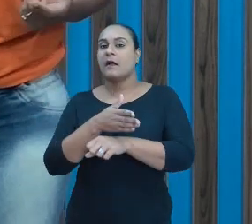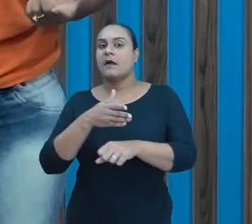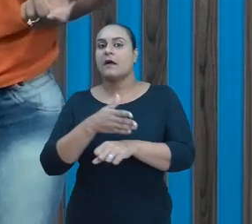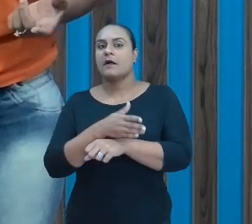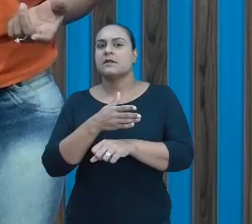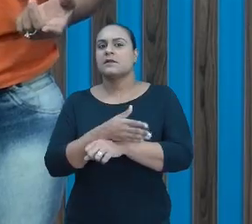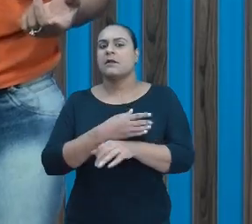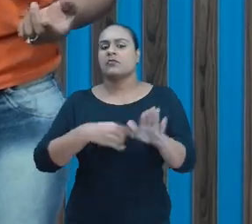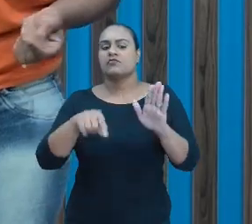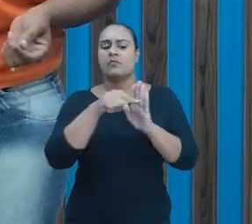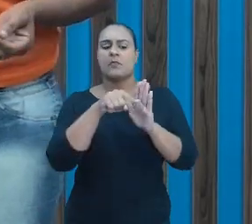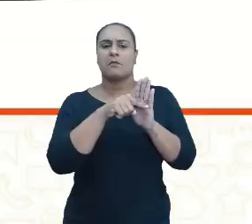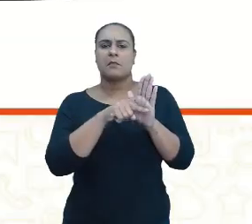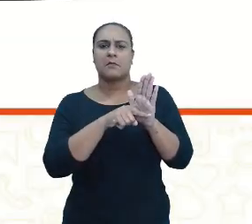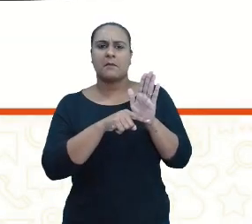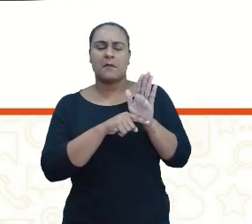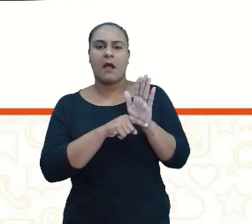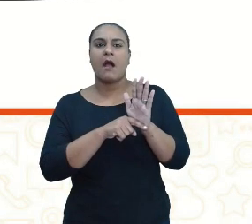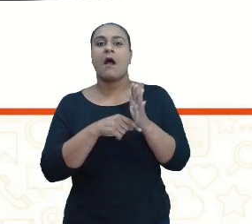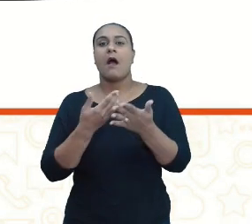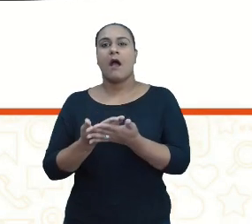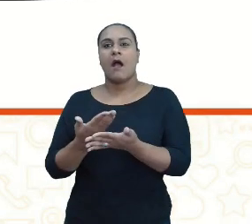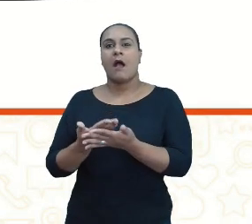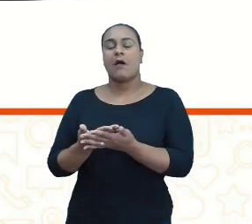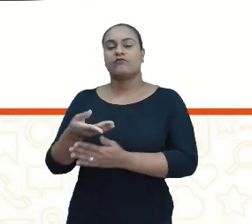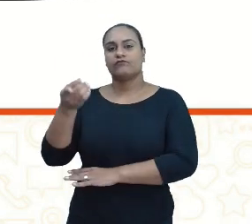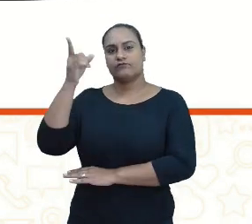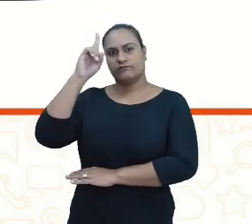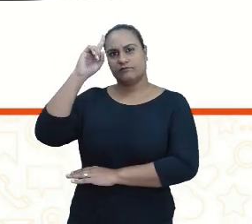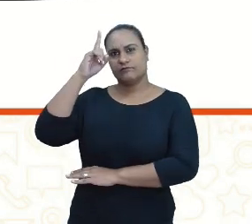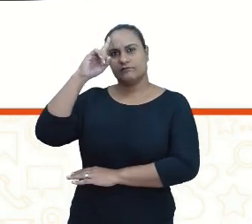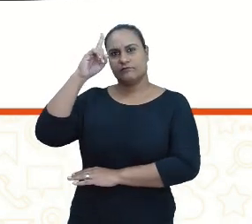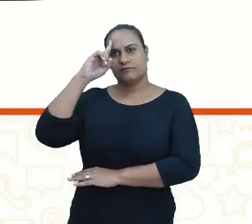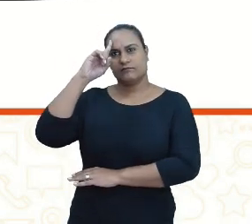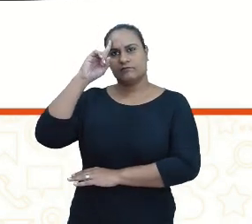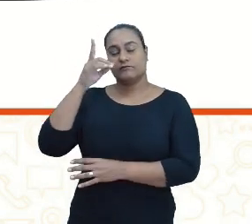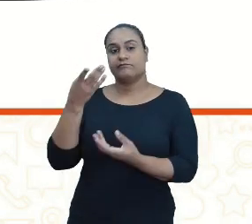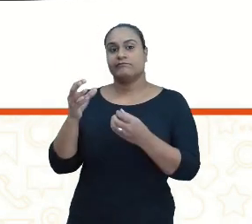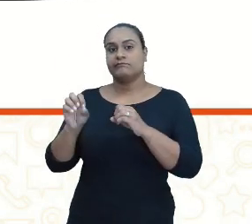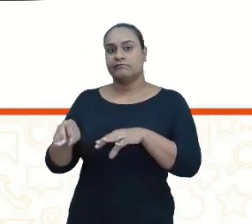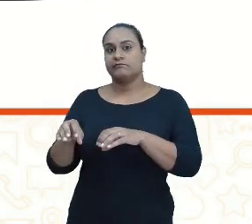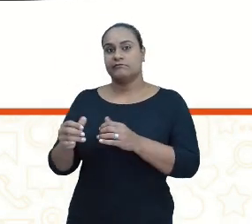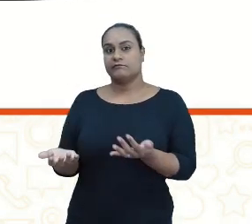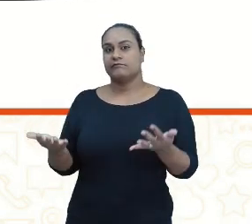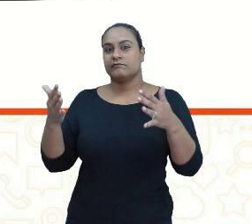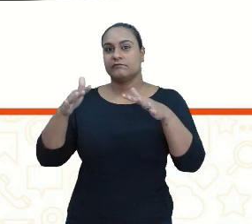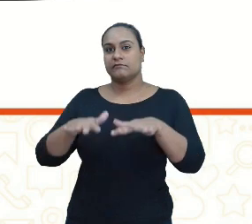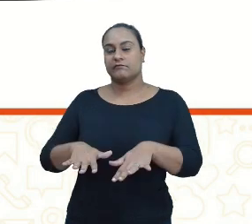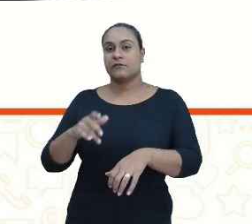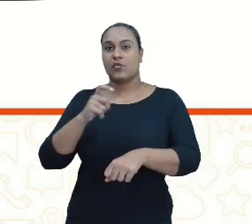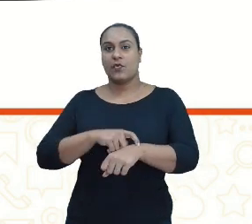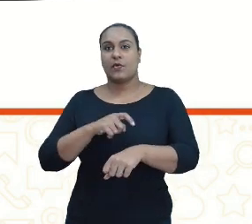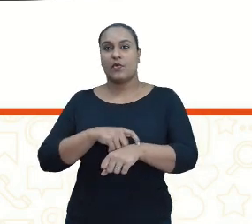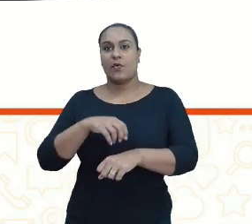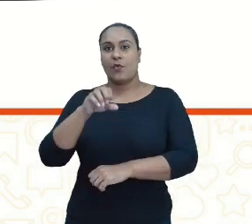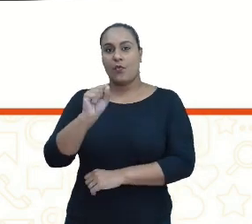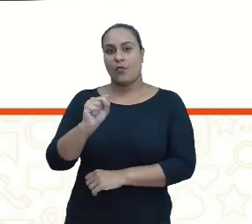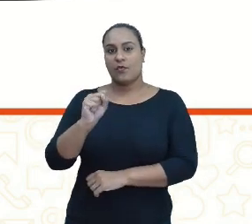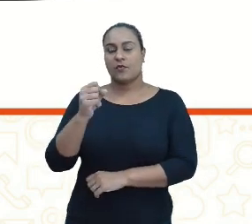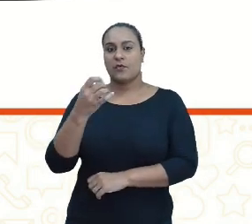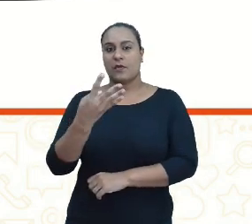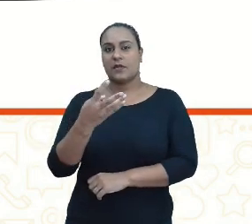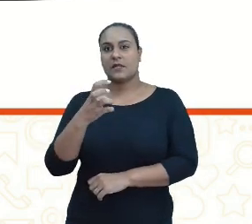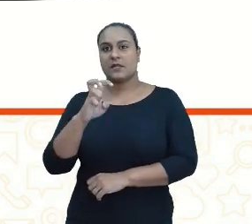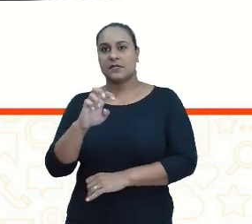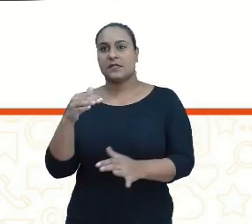nossas temáticas. E diariamente a Educação Inclusiva, ele está no horário das 8h45